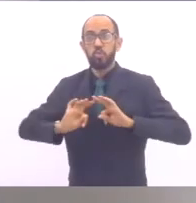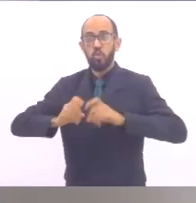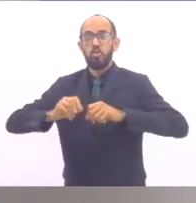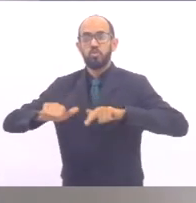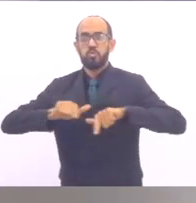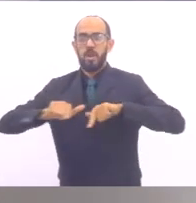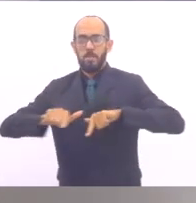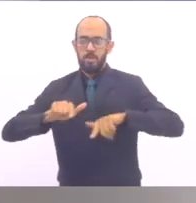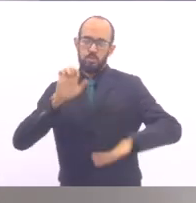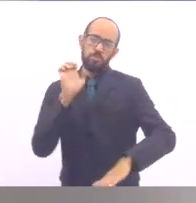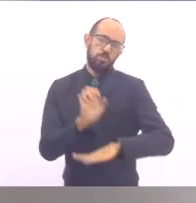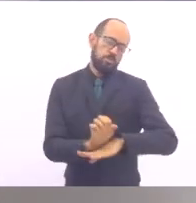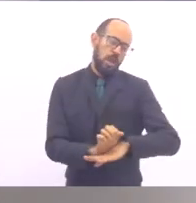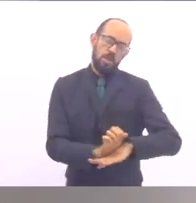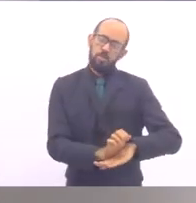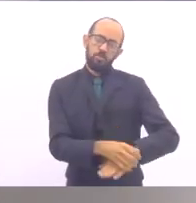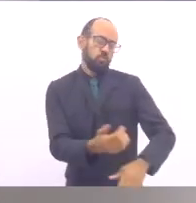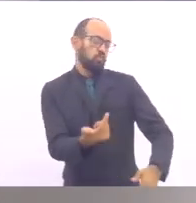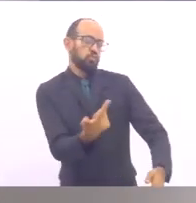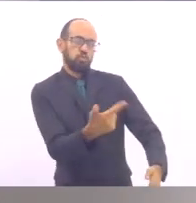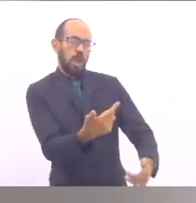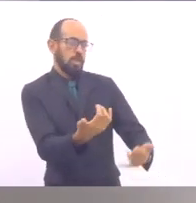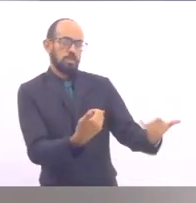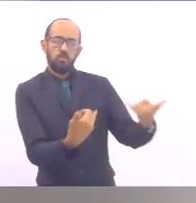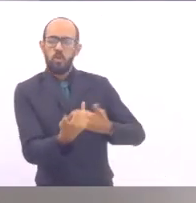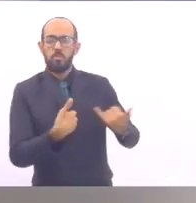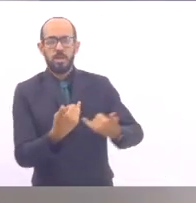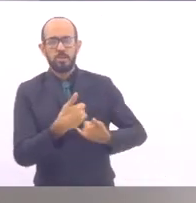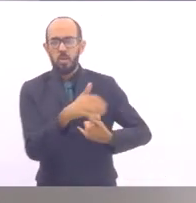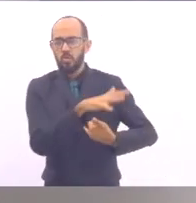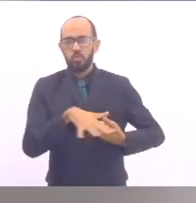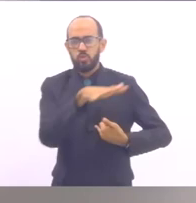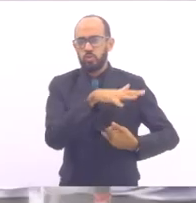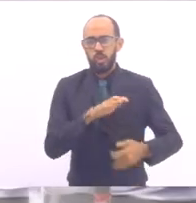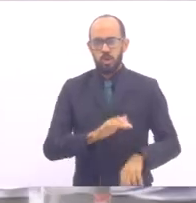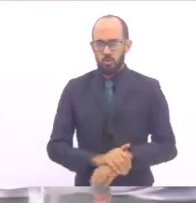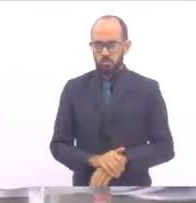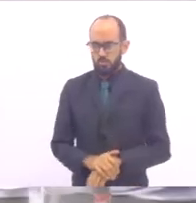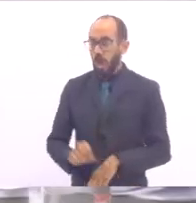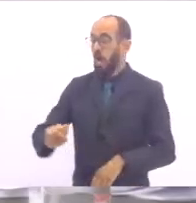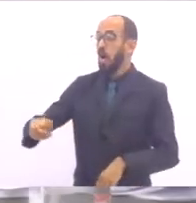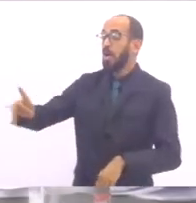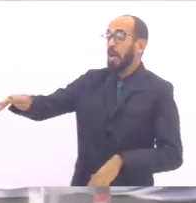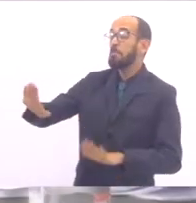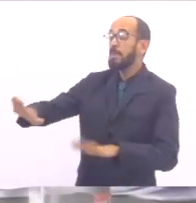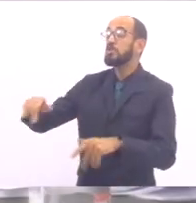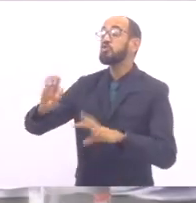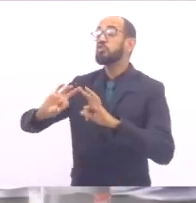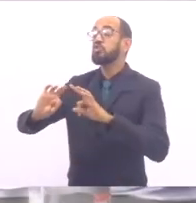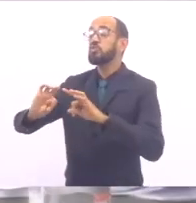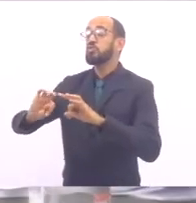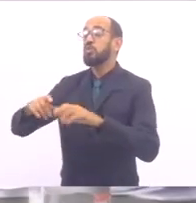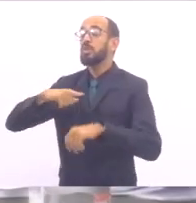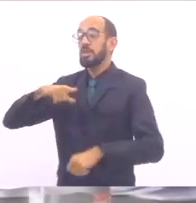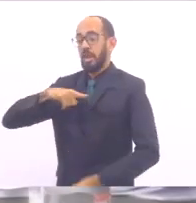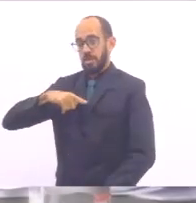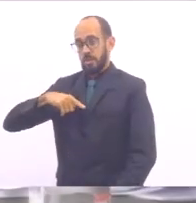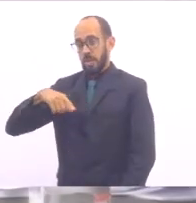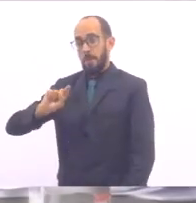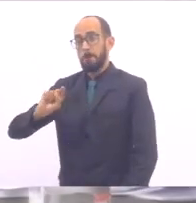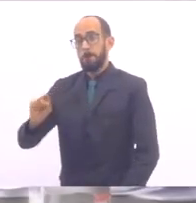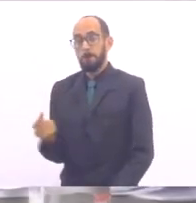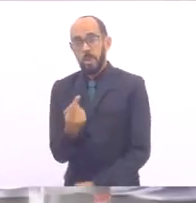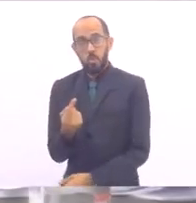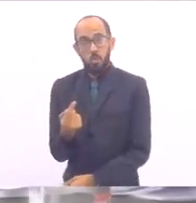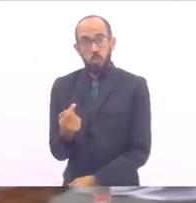termos essa informação a nível... Sim, mas tu que tem. do que tem. É que 1.000 estarem informando